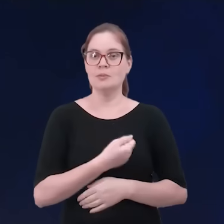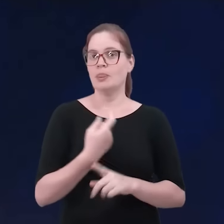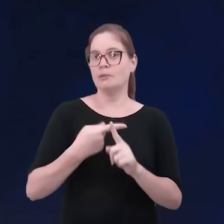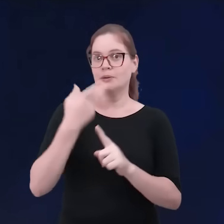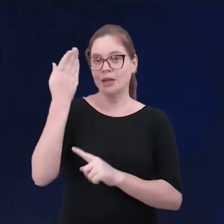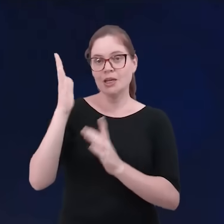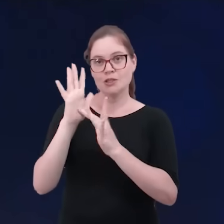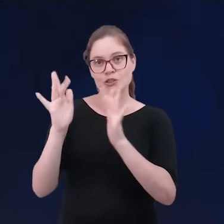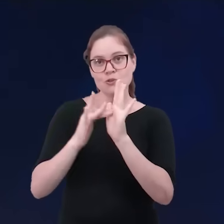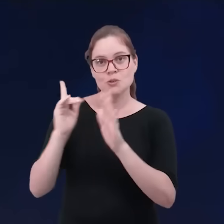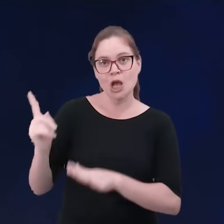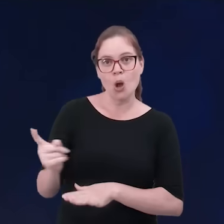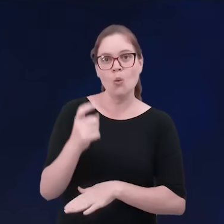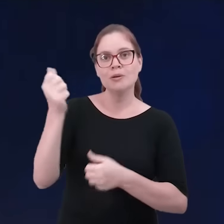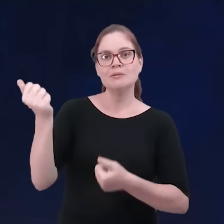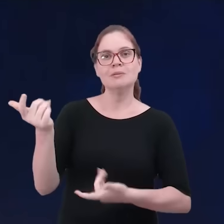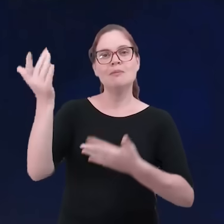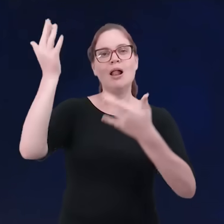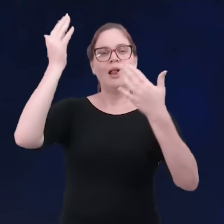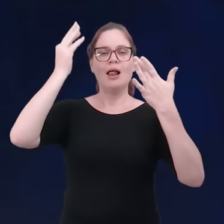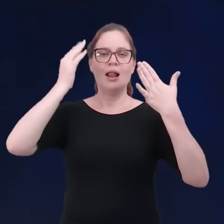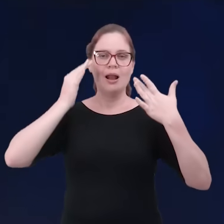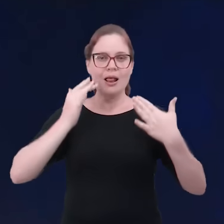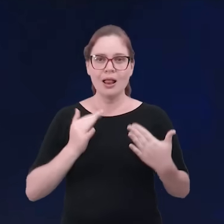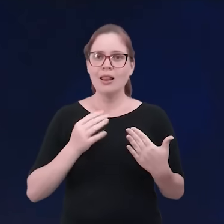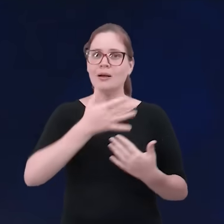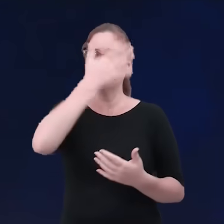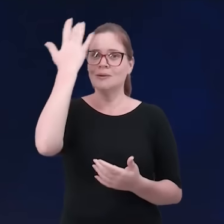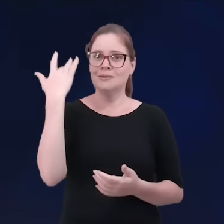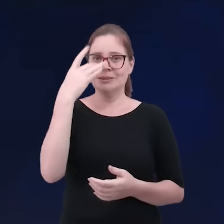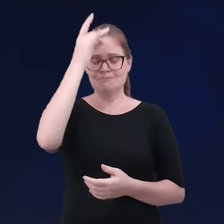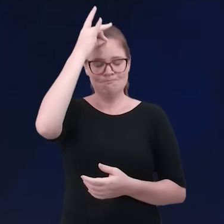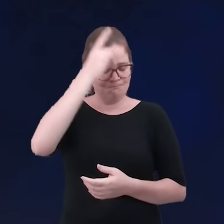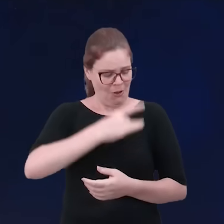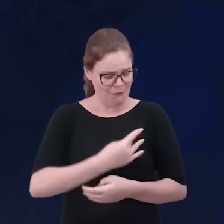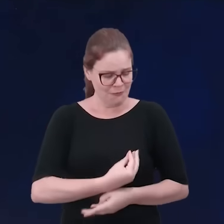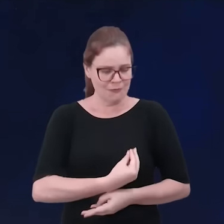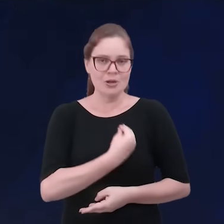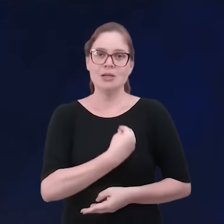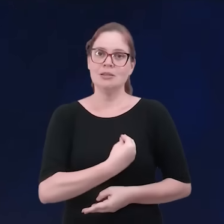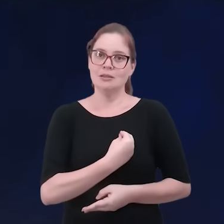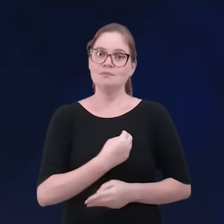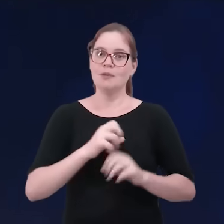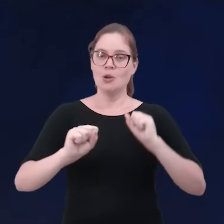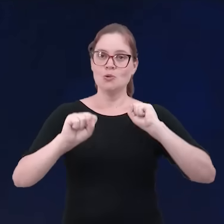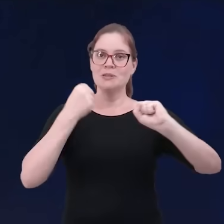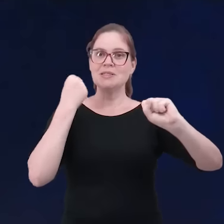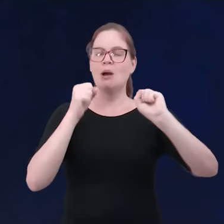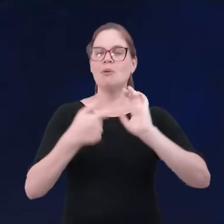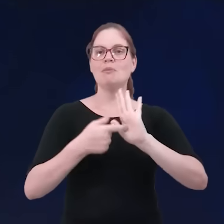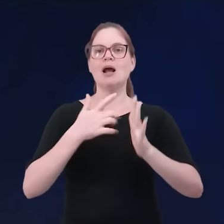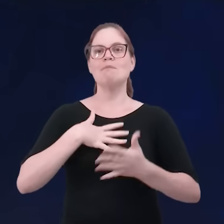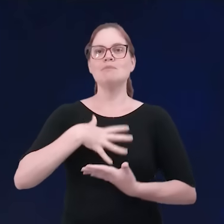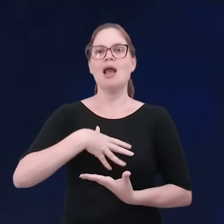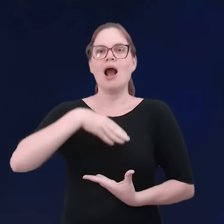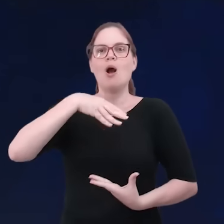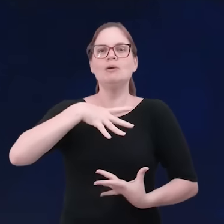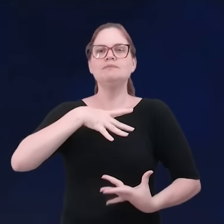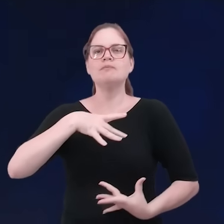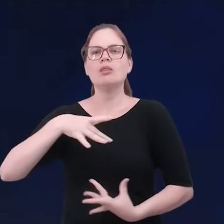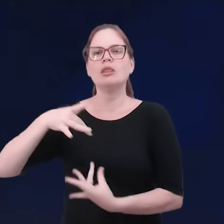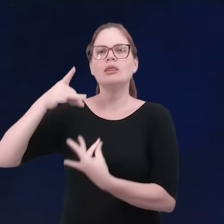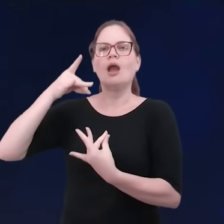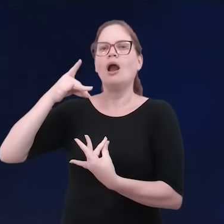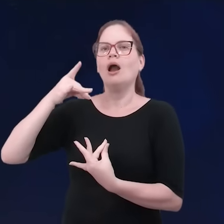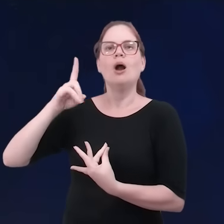das águas vivas. E o salmista diz assim: a minha alma tem sede de Deus, mas sede de um Deus vivo.